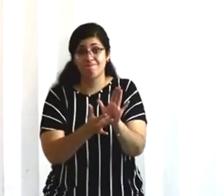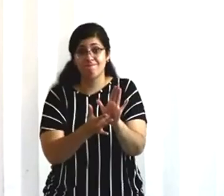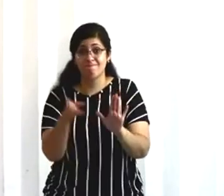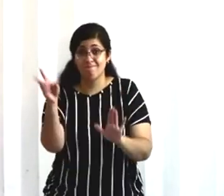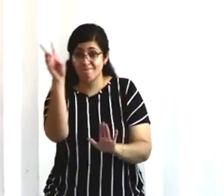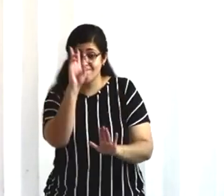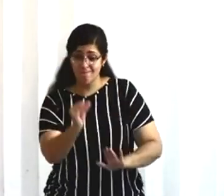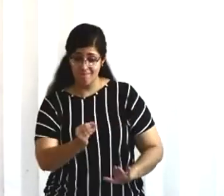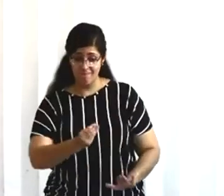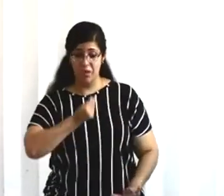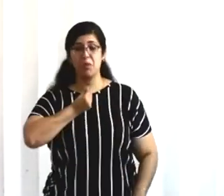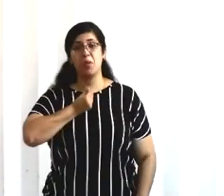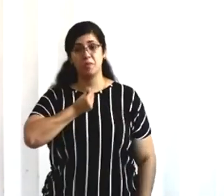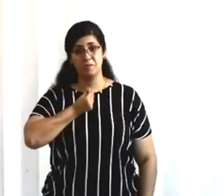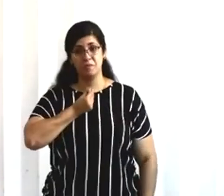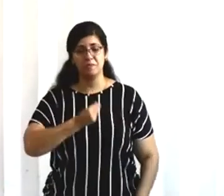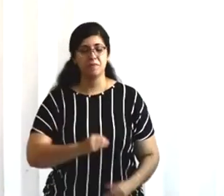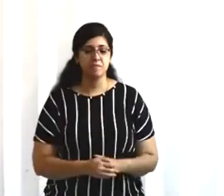vivo.